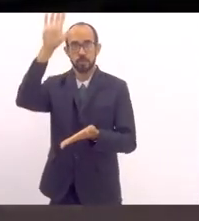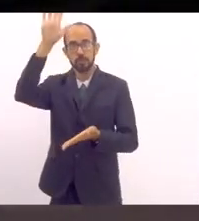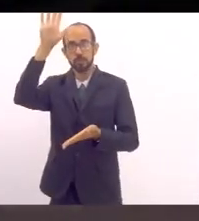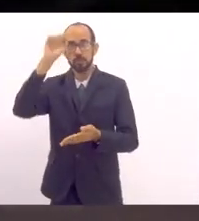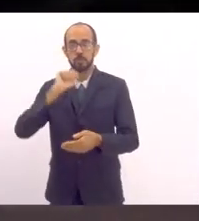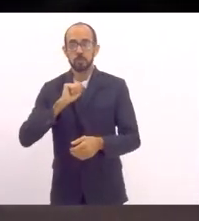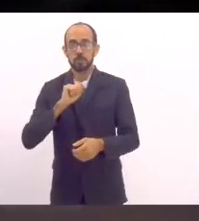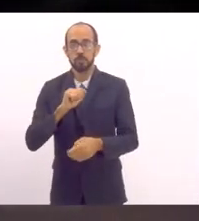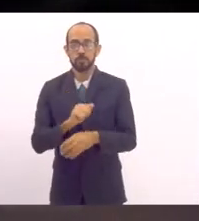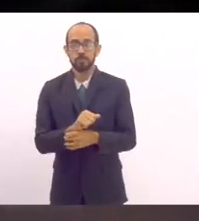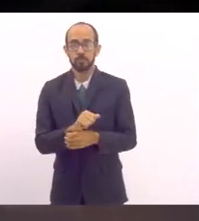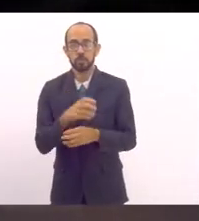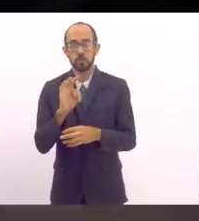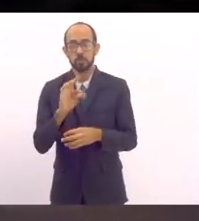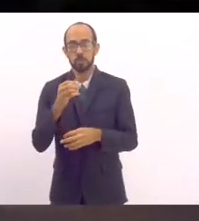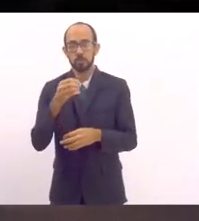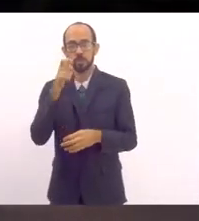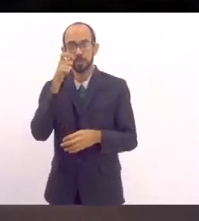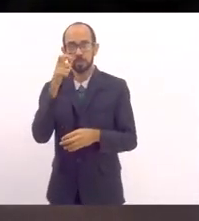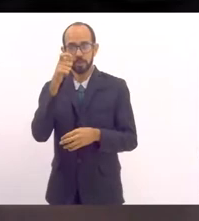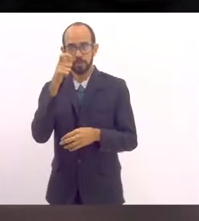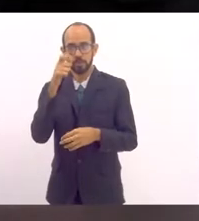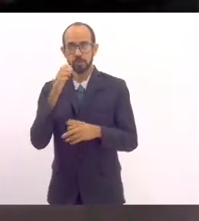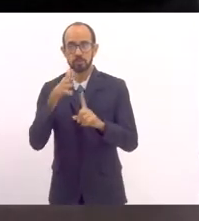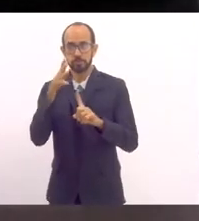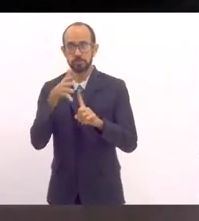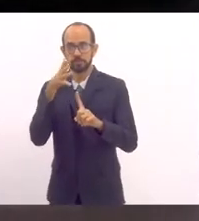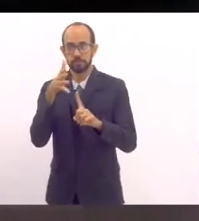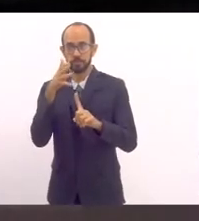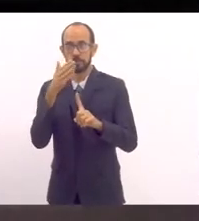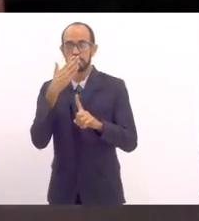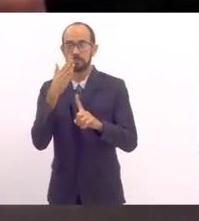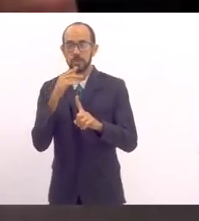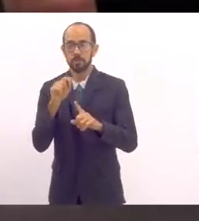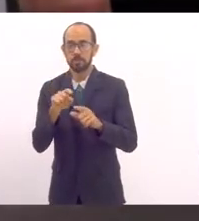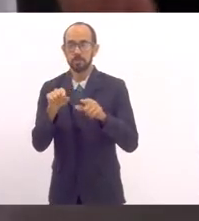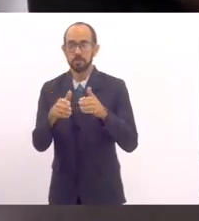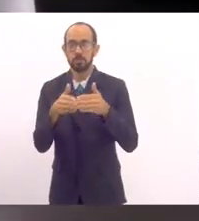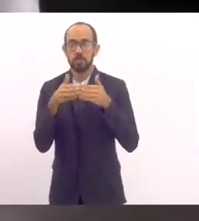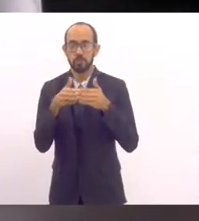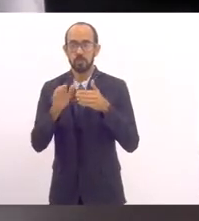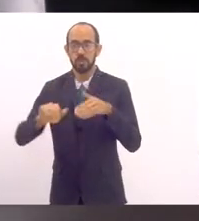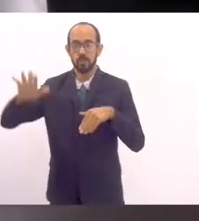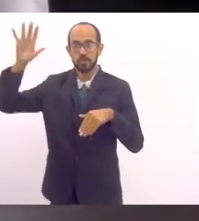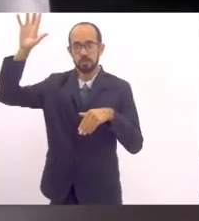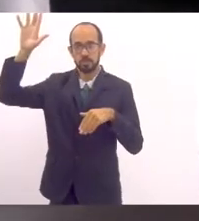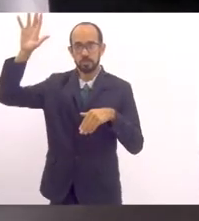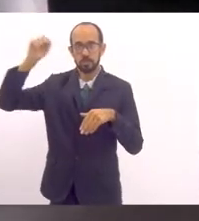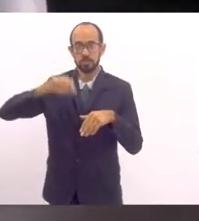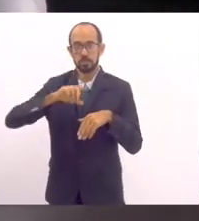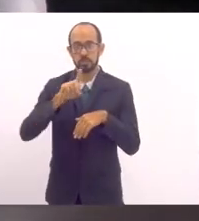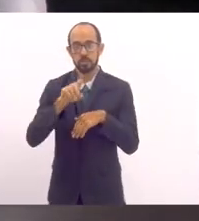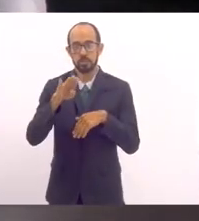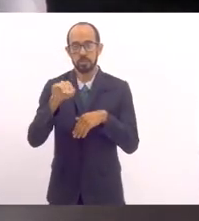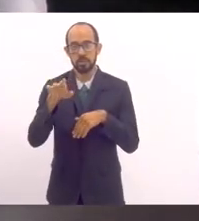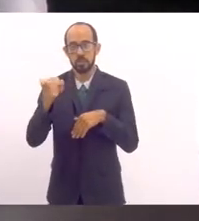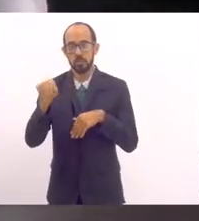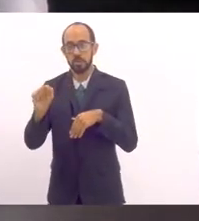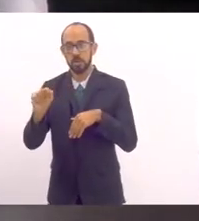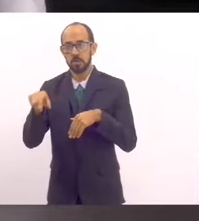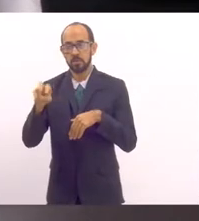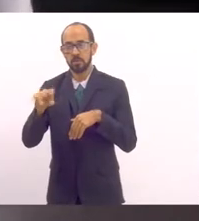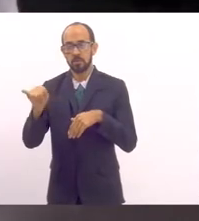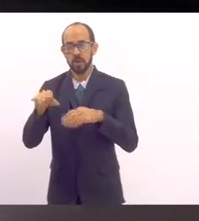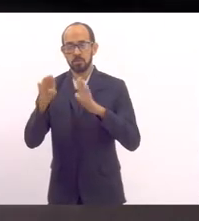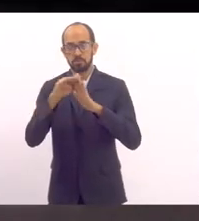tiverem interesse já de estar debatendo sobre o assunto, eu peço que se dirija, levante as mãos e a Débora vai estar colocando